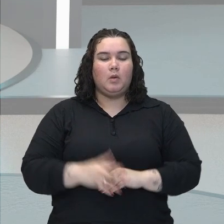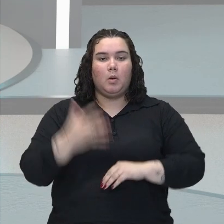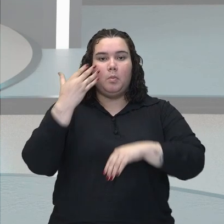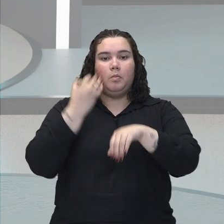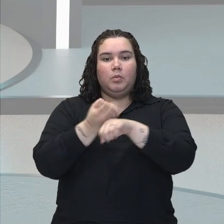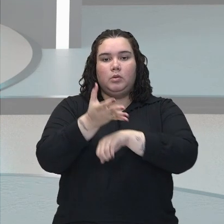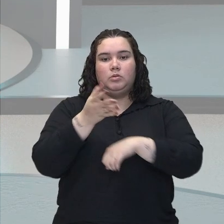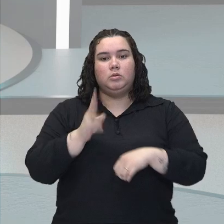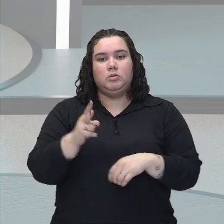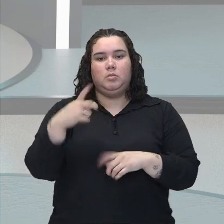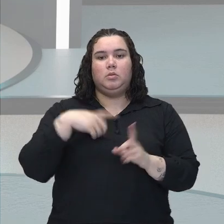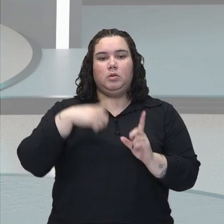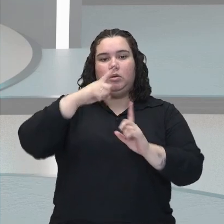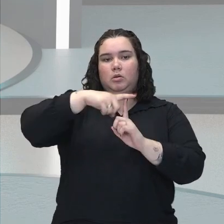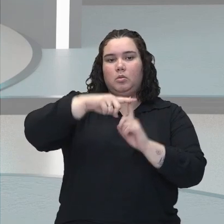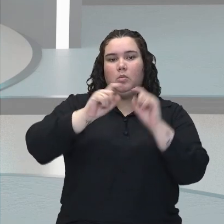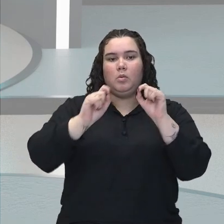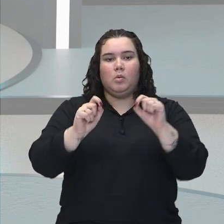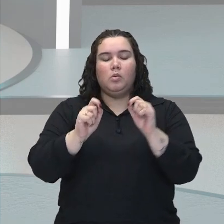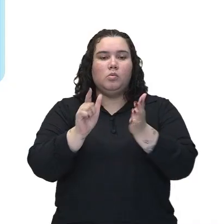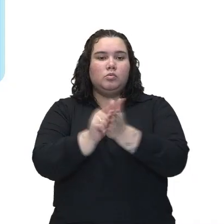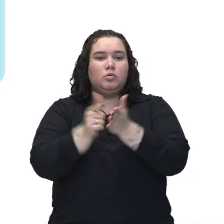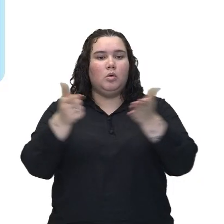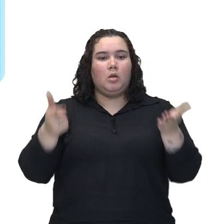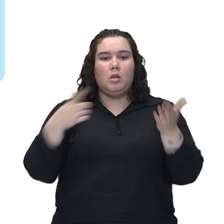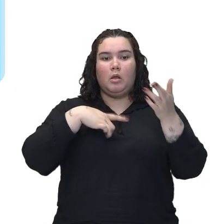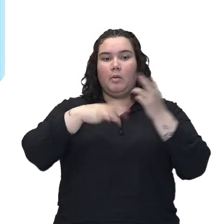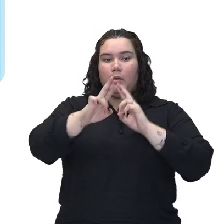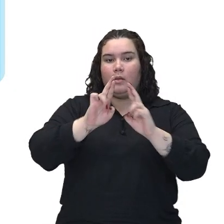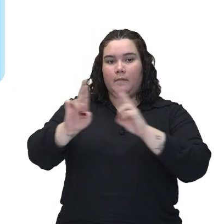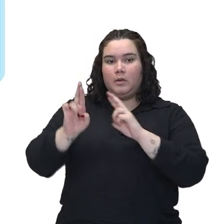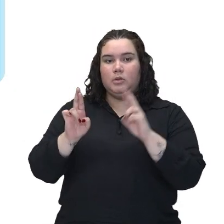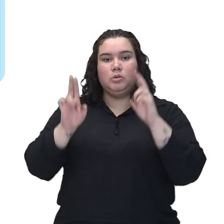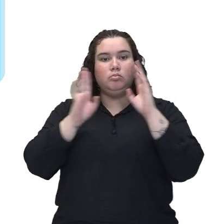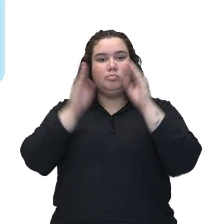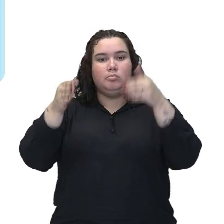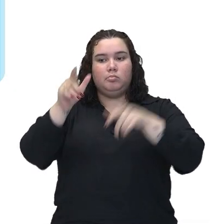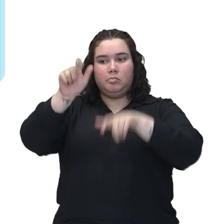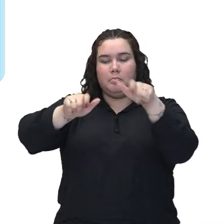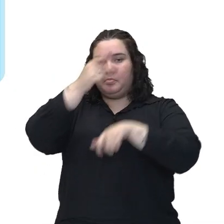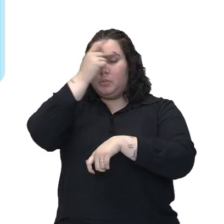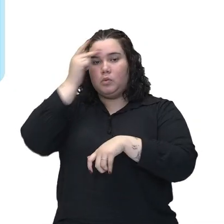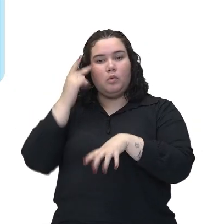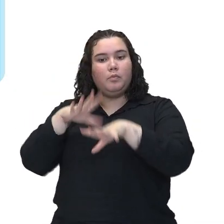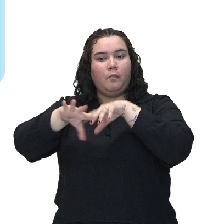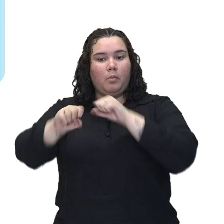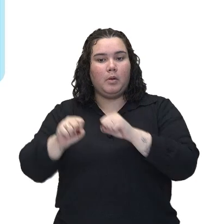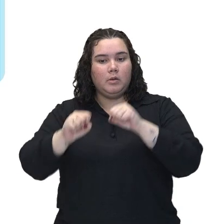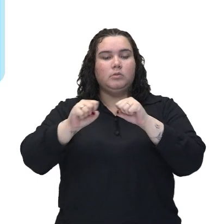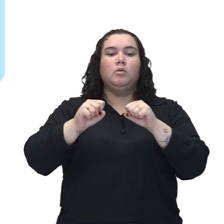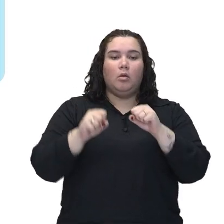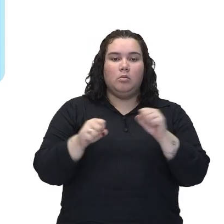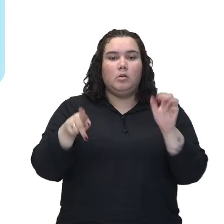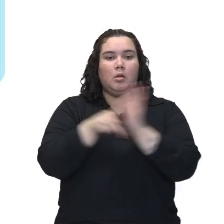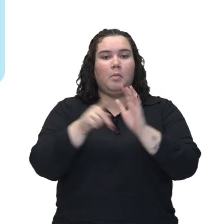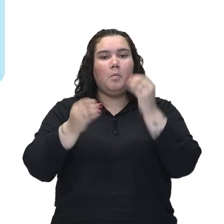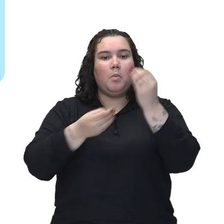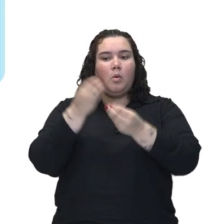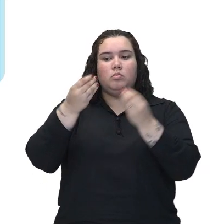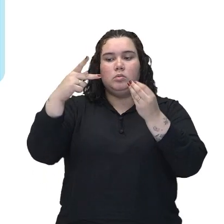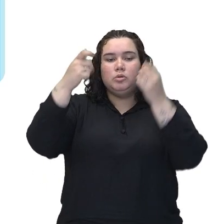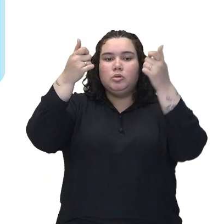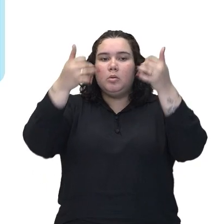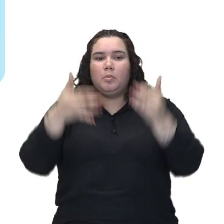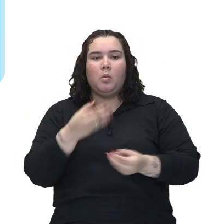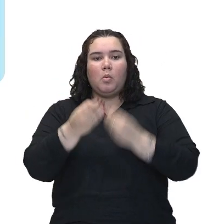seguirá um formato de jornalismo literário, costurando entrevistas com especialistas, relatos de campo e referências históricas para mostrar os impactos do homem